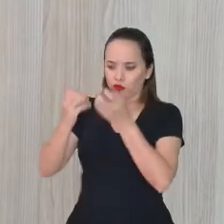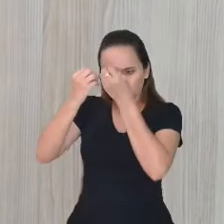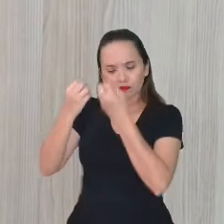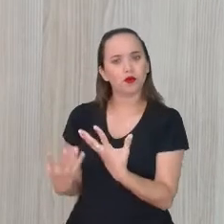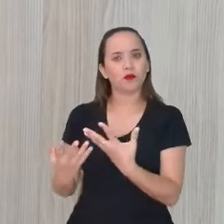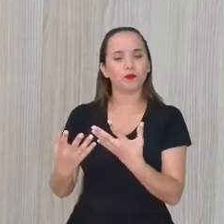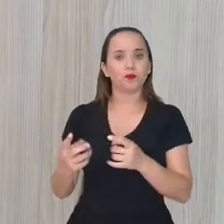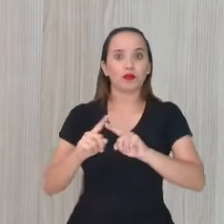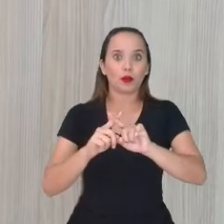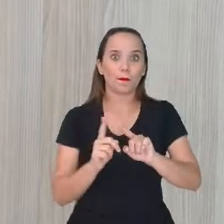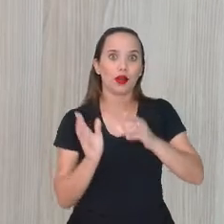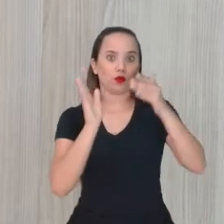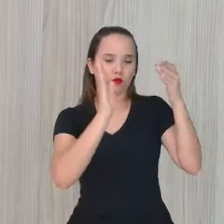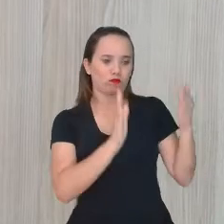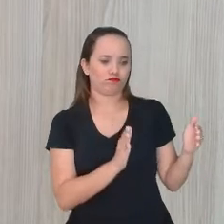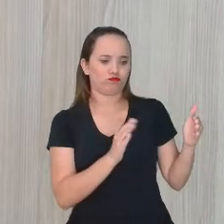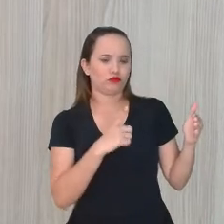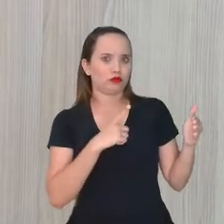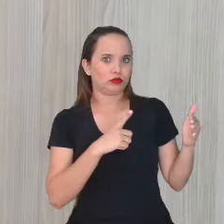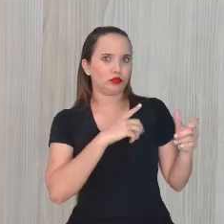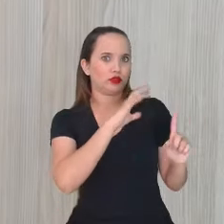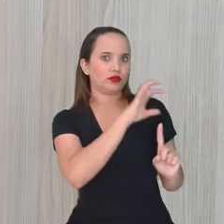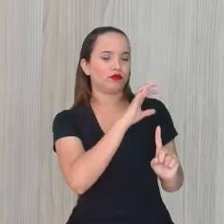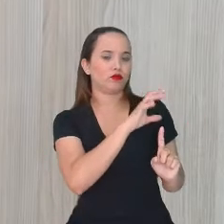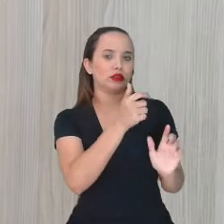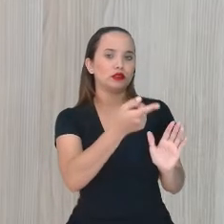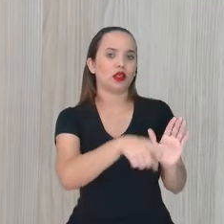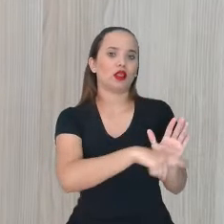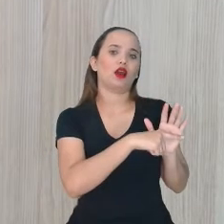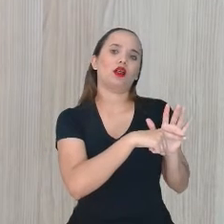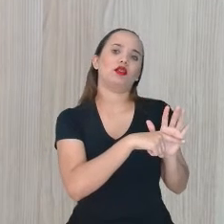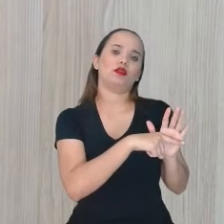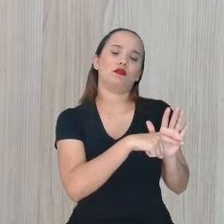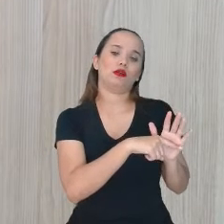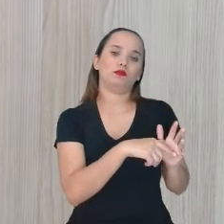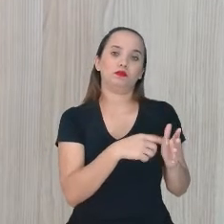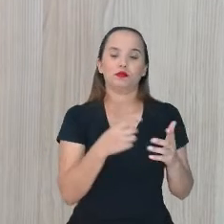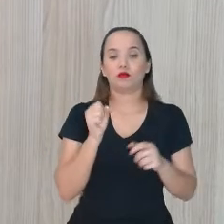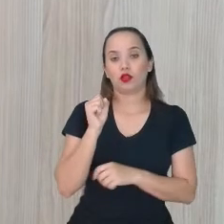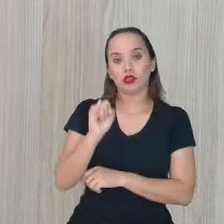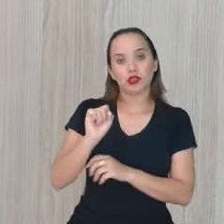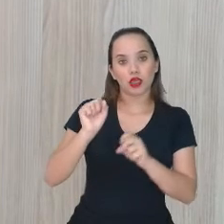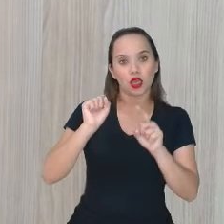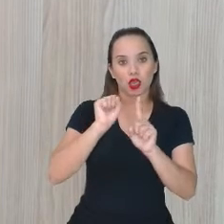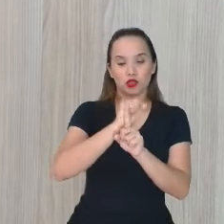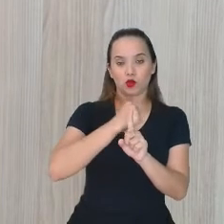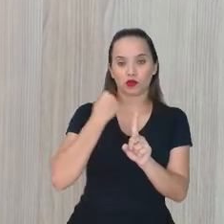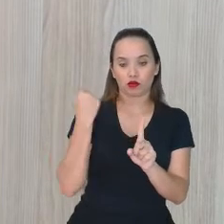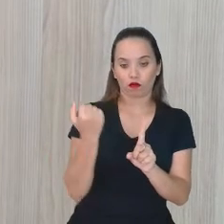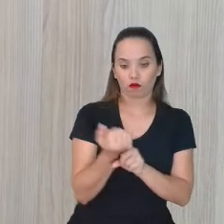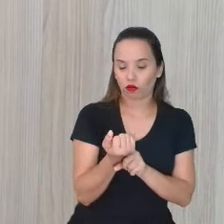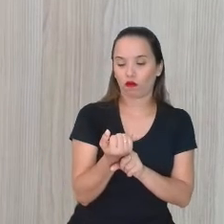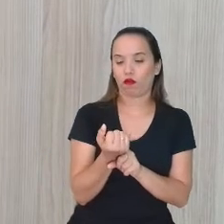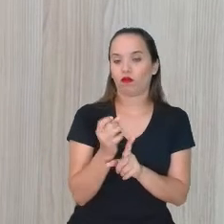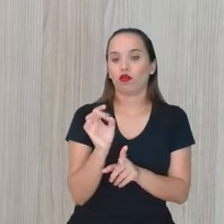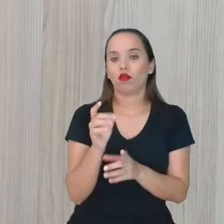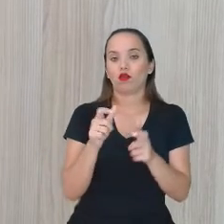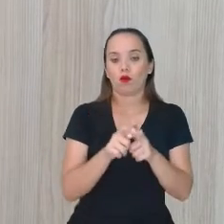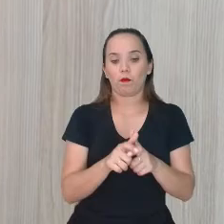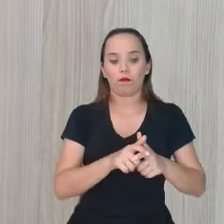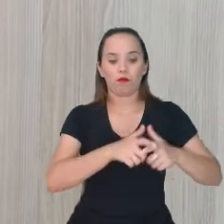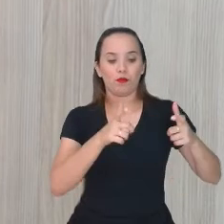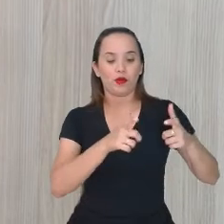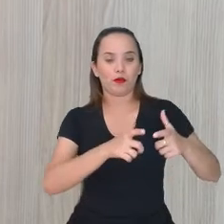Sim. Mas tem os impactos, né? Se a sociedade cresce e esses recursos tecnológicos